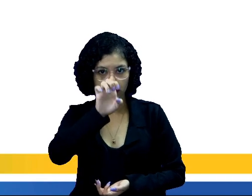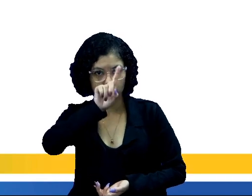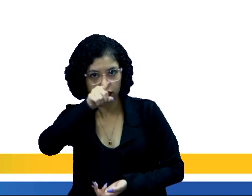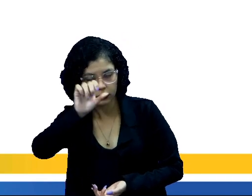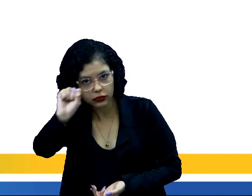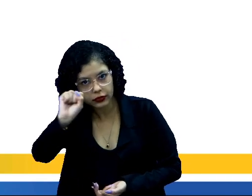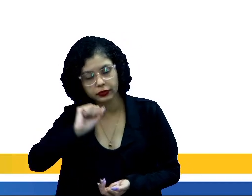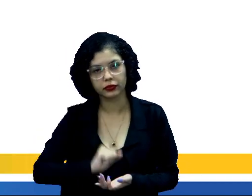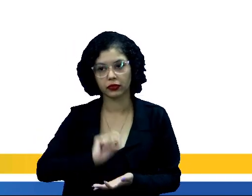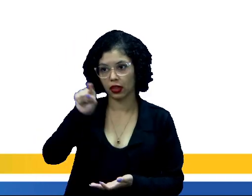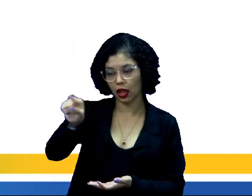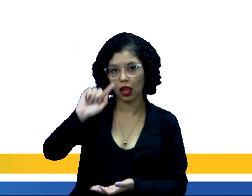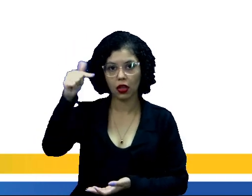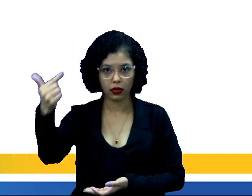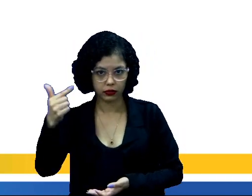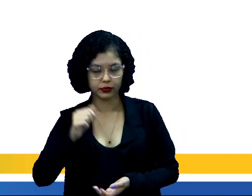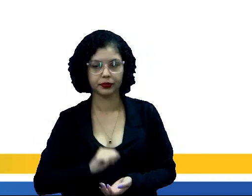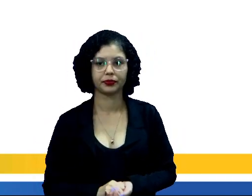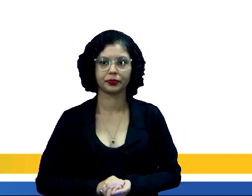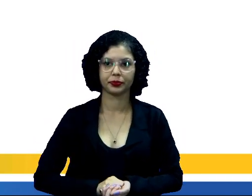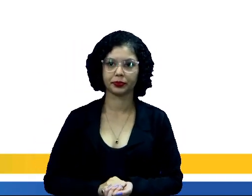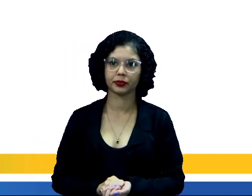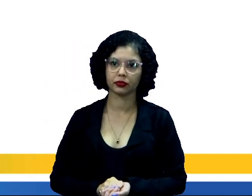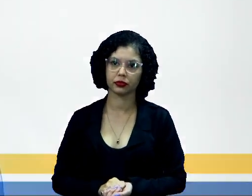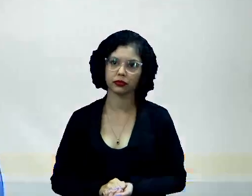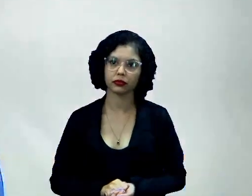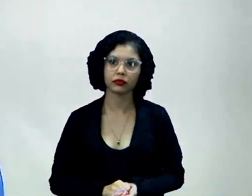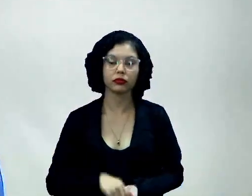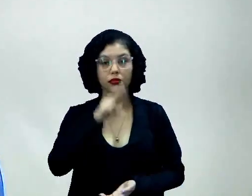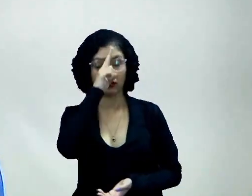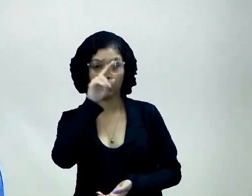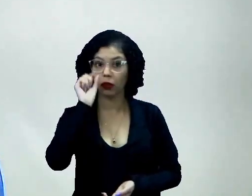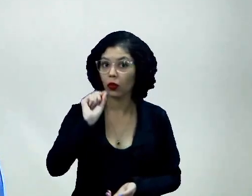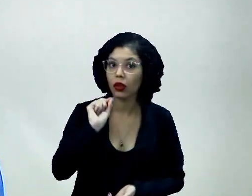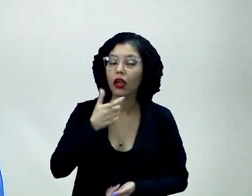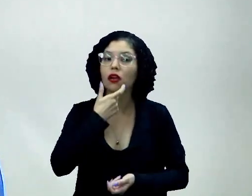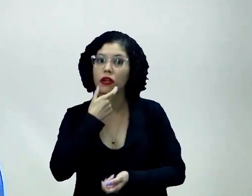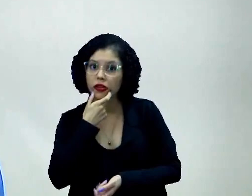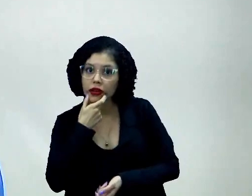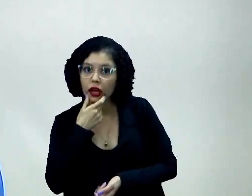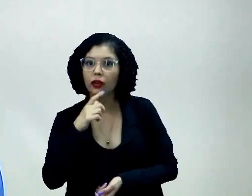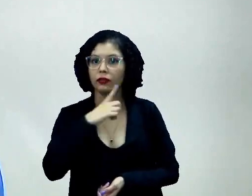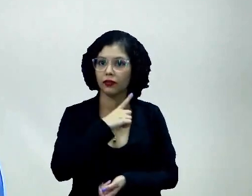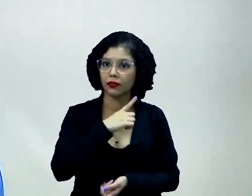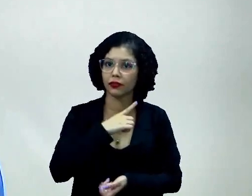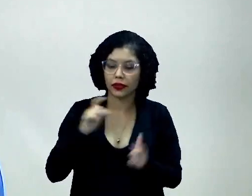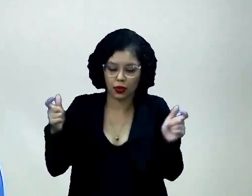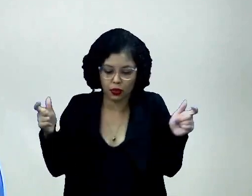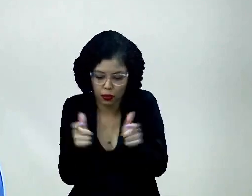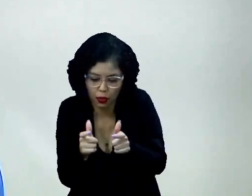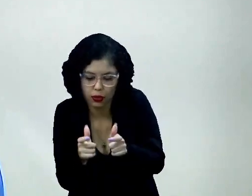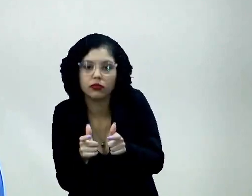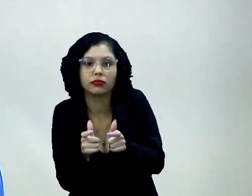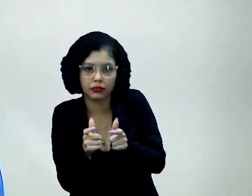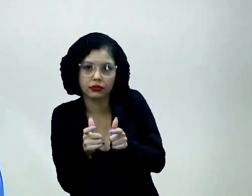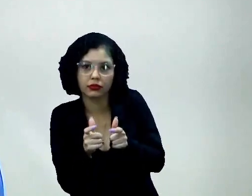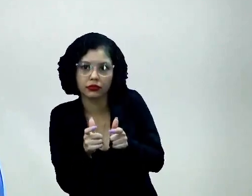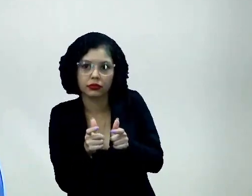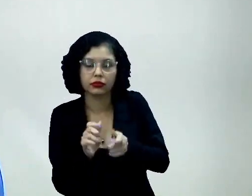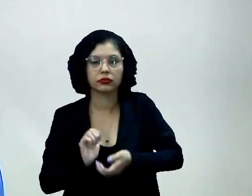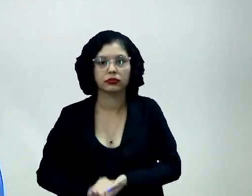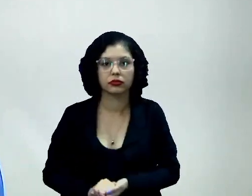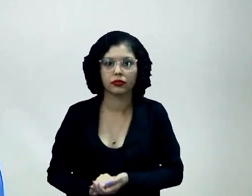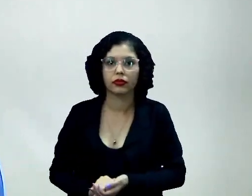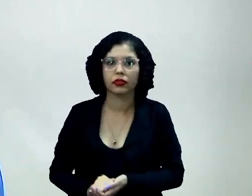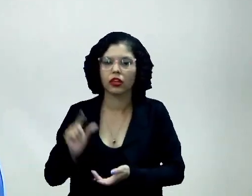is, ele é ou ele está. Lembrando que na língua inglesa nós temos as contrações, que são